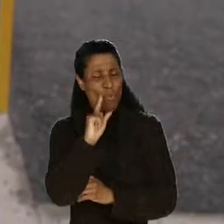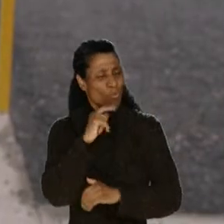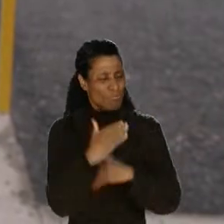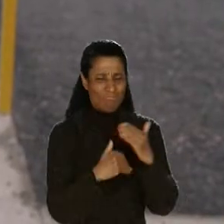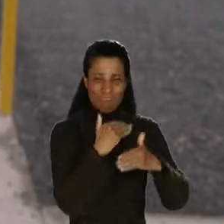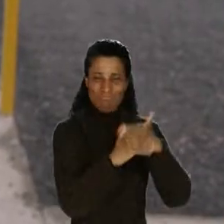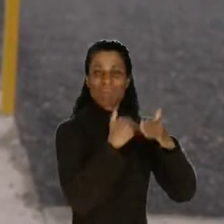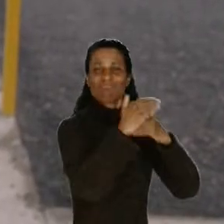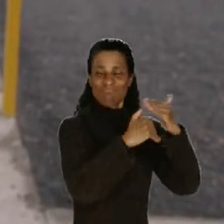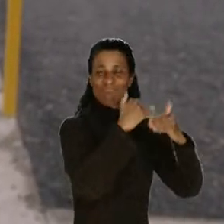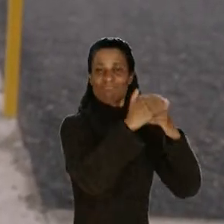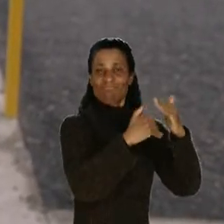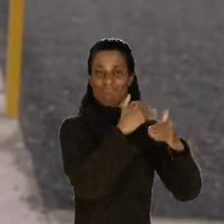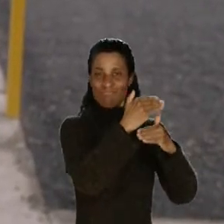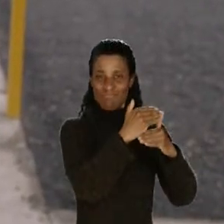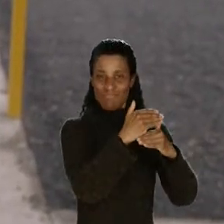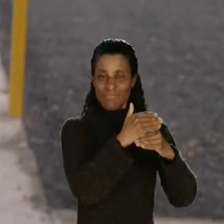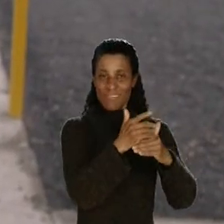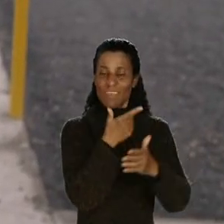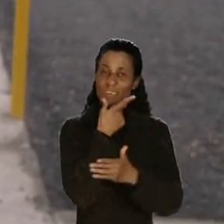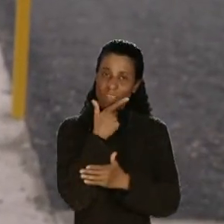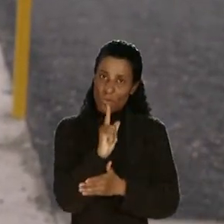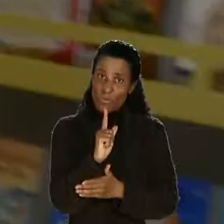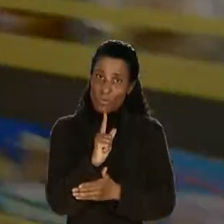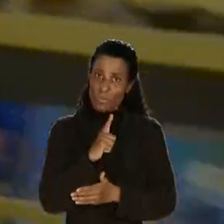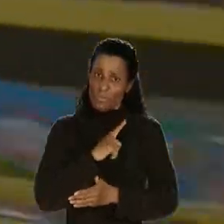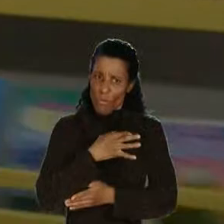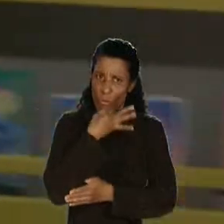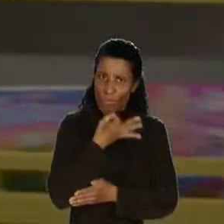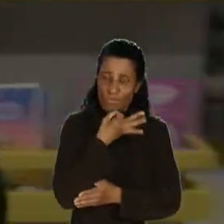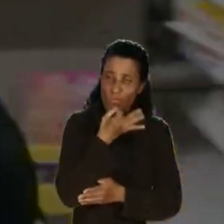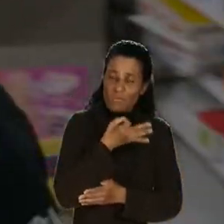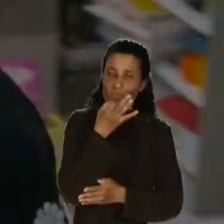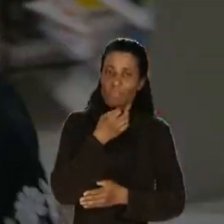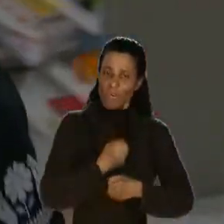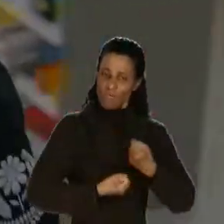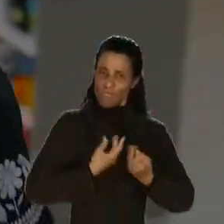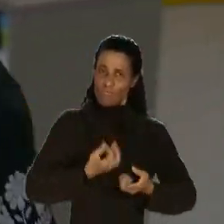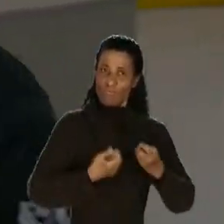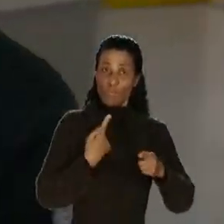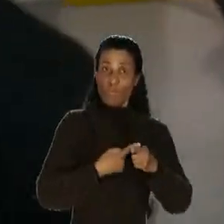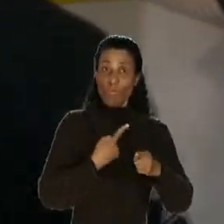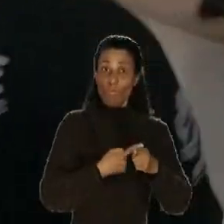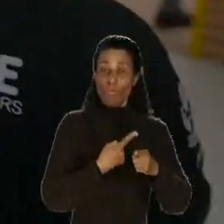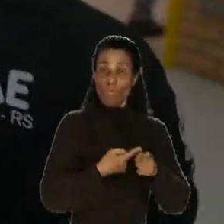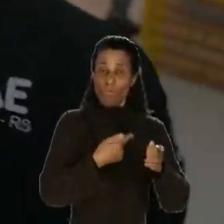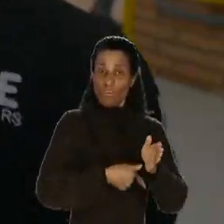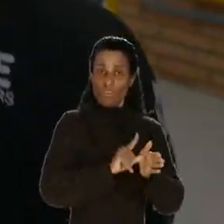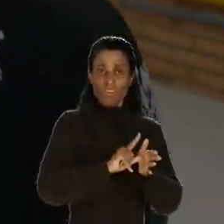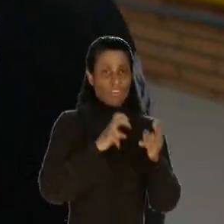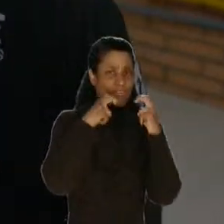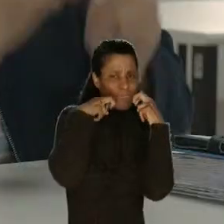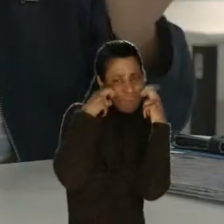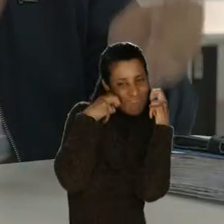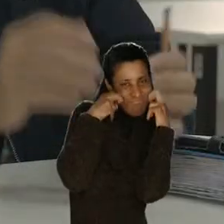ele evoluiu nisto, ele conseguiu se posicionar, ele tinha uma